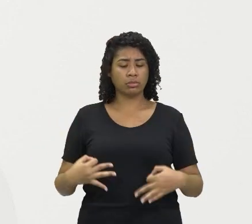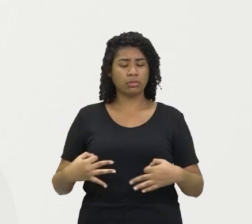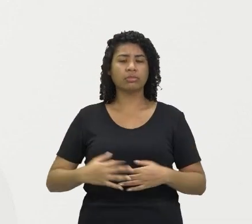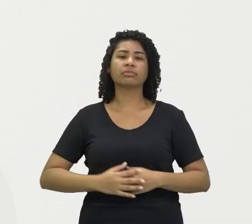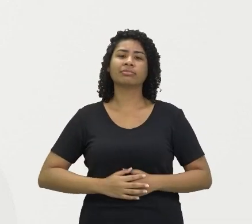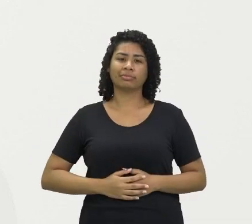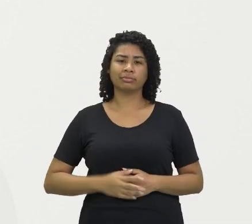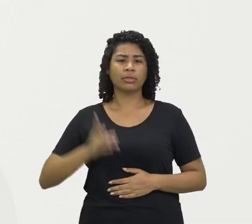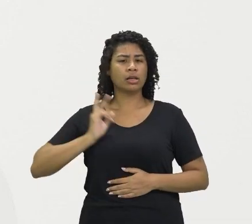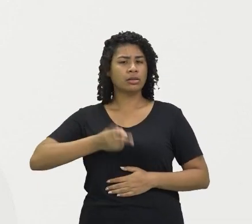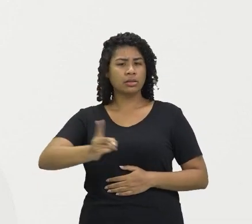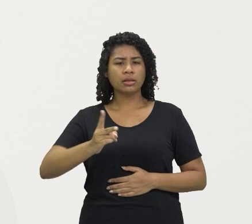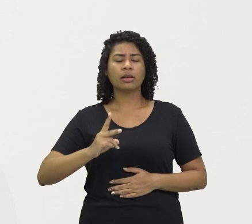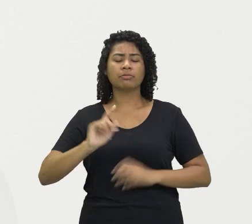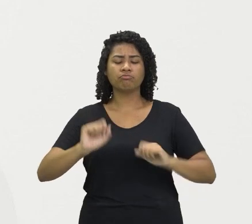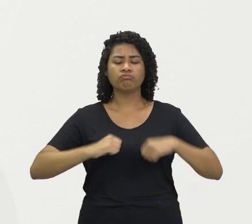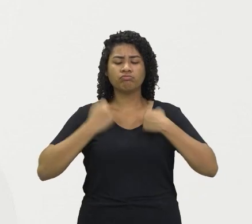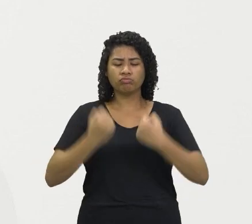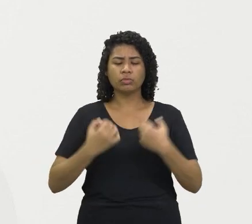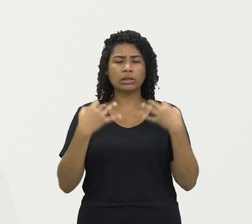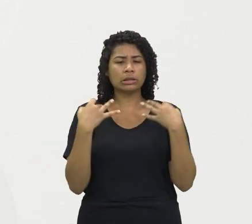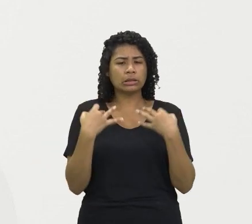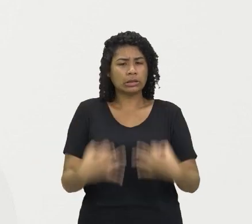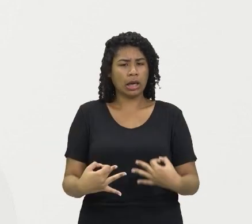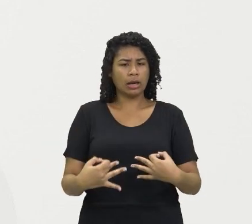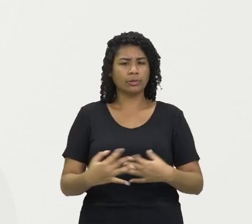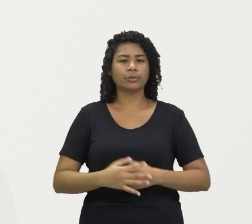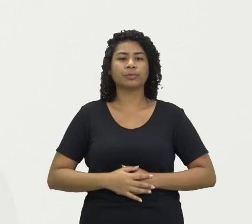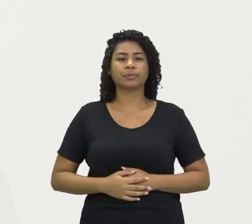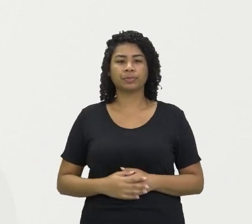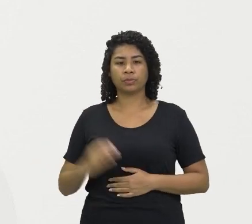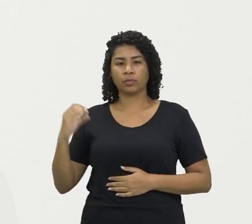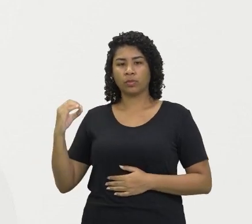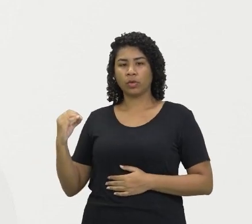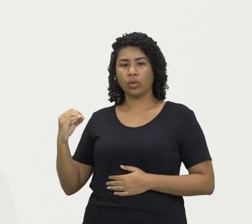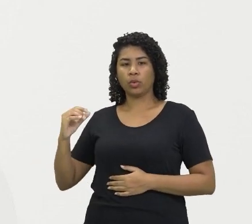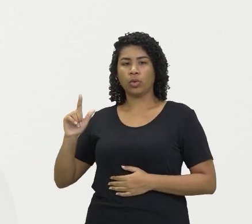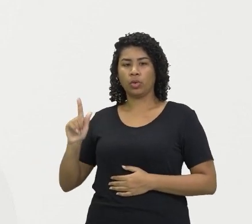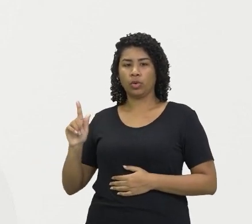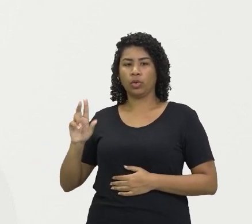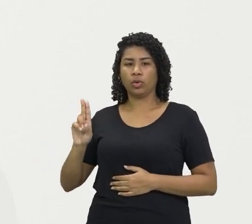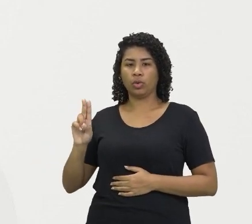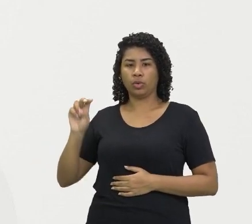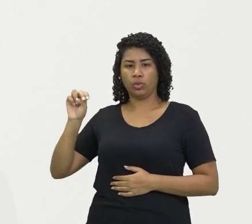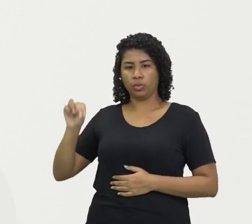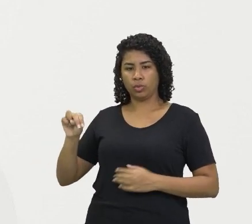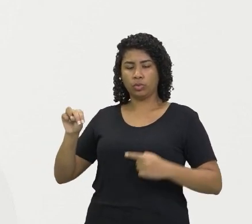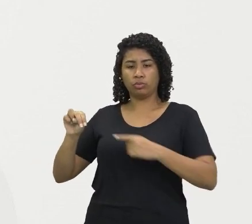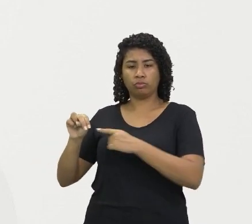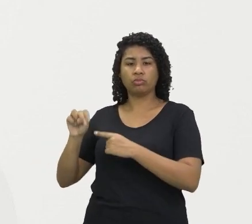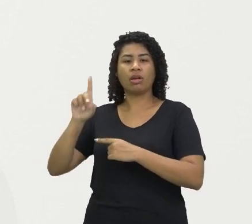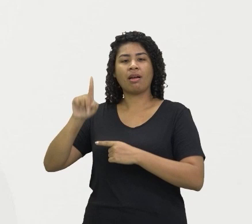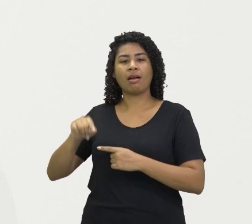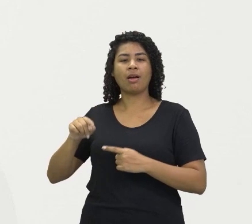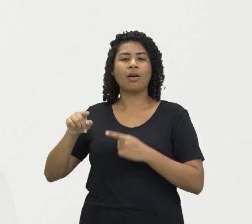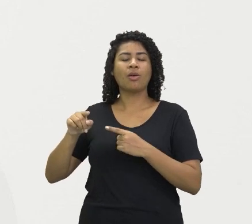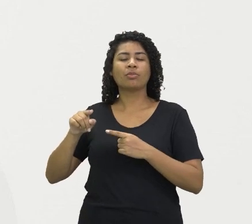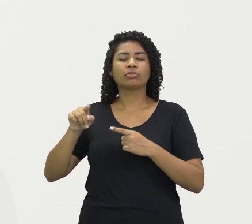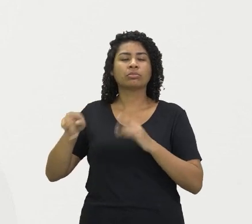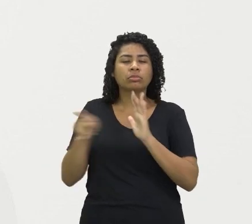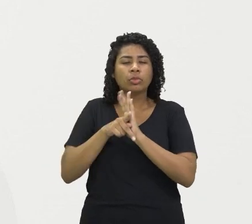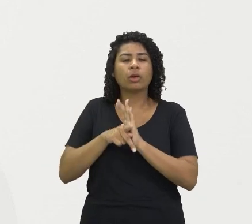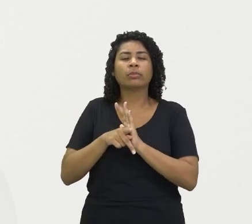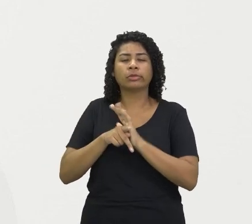o certo pelo certo, né? Aí Ogum é o dono do caminho da prosperidade,